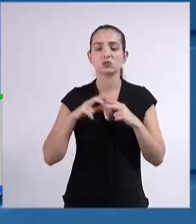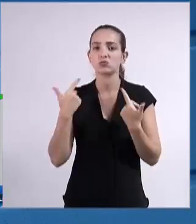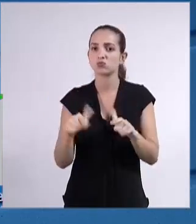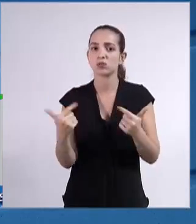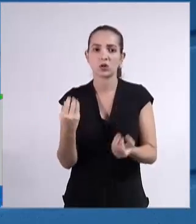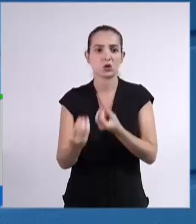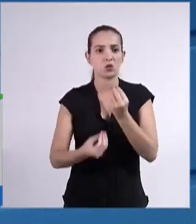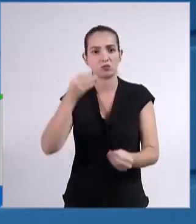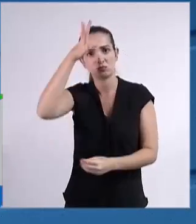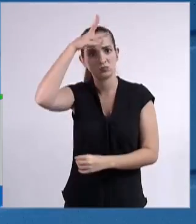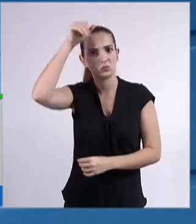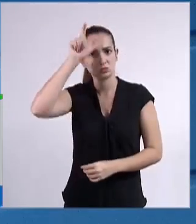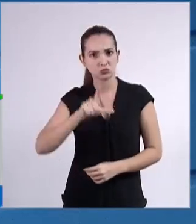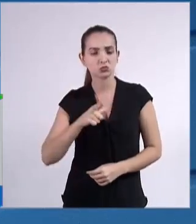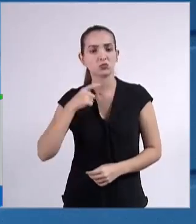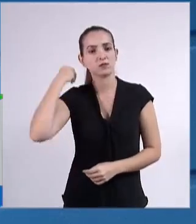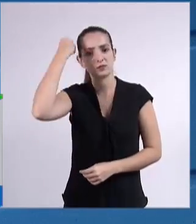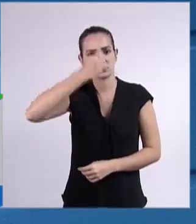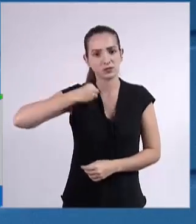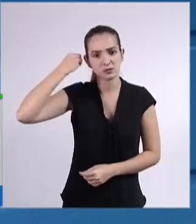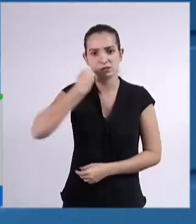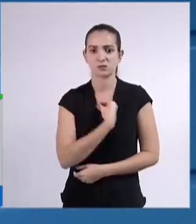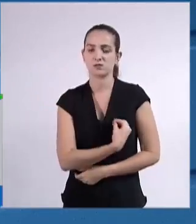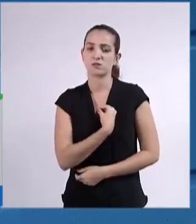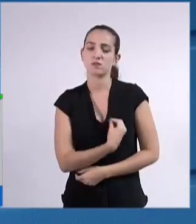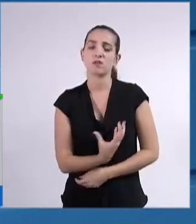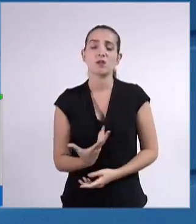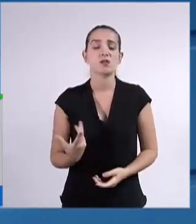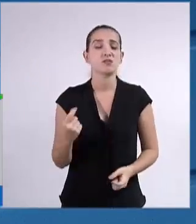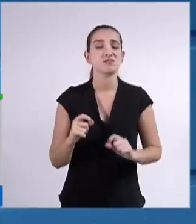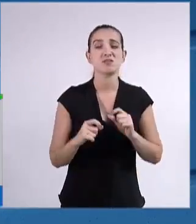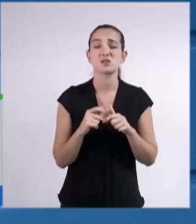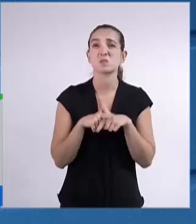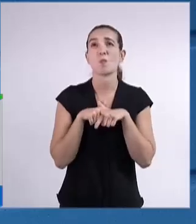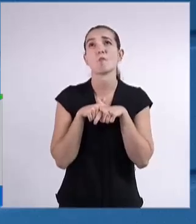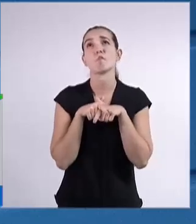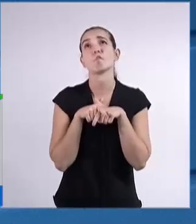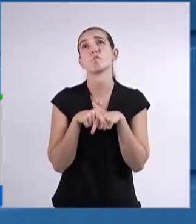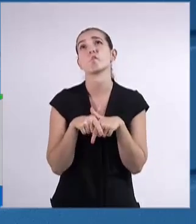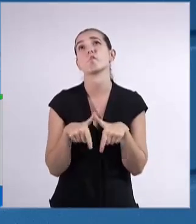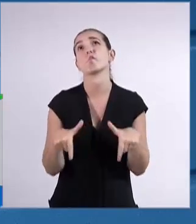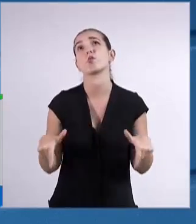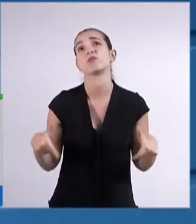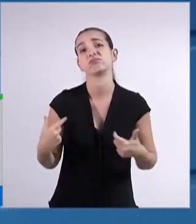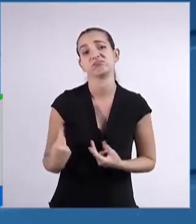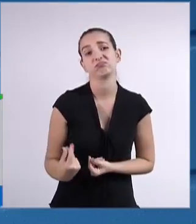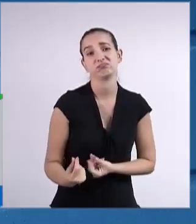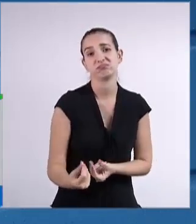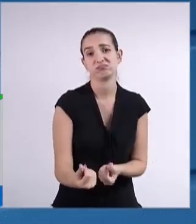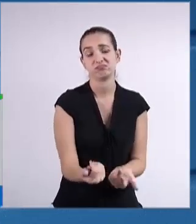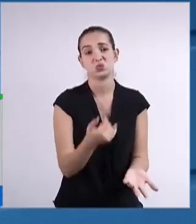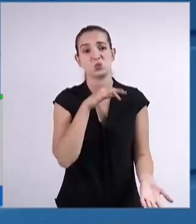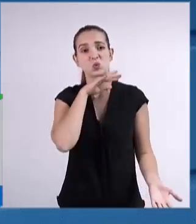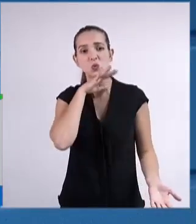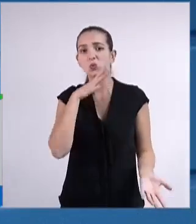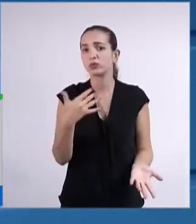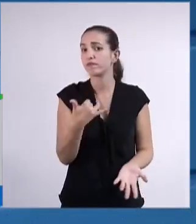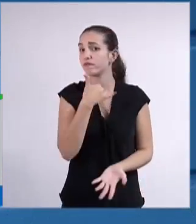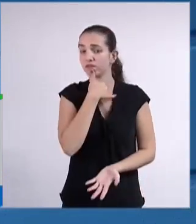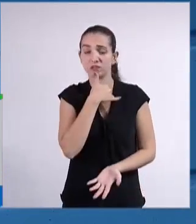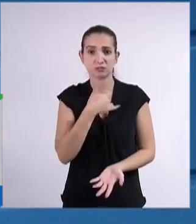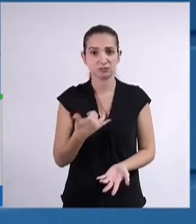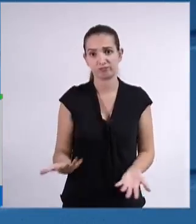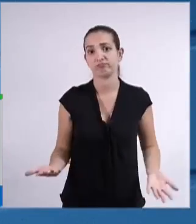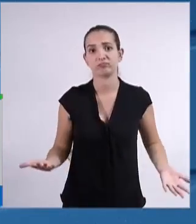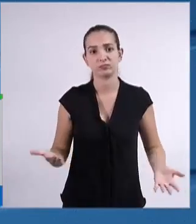Grosso do Sul ficar vivendo esse marasmo do futebol profissional que vive hoje aqui, infelizmente. Então, eu